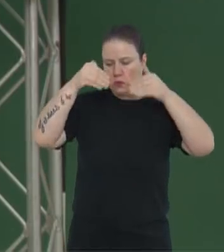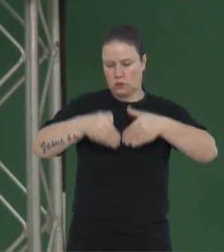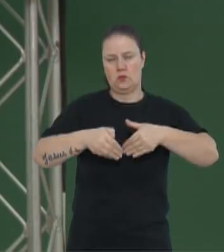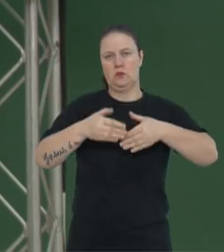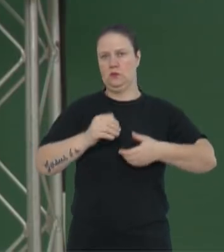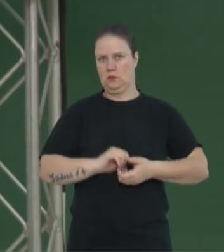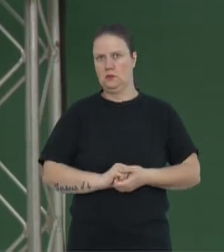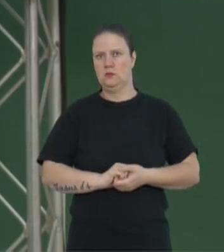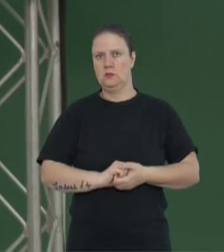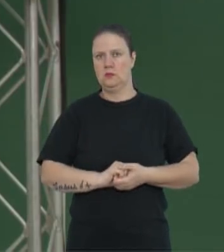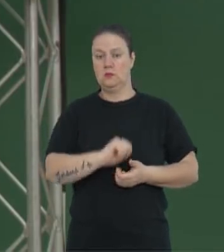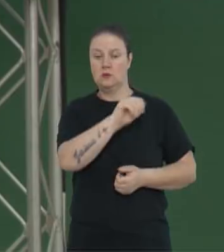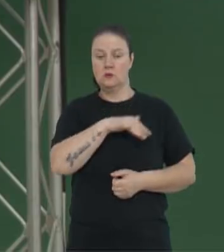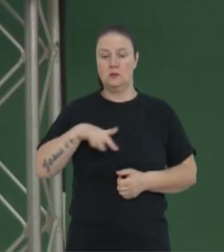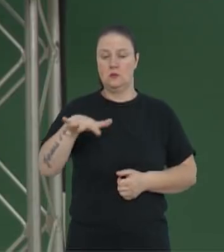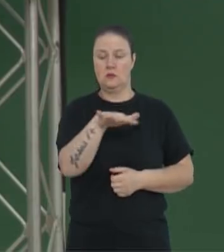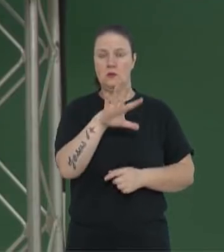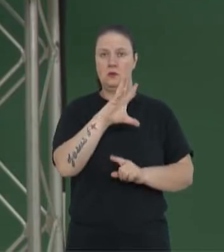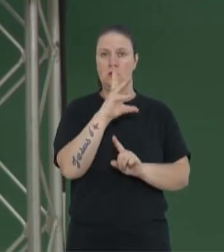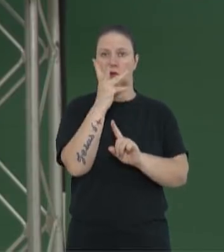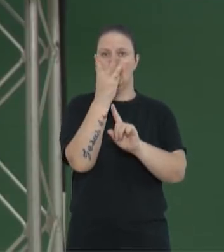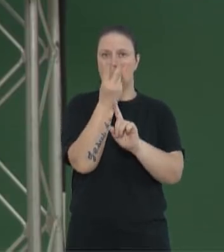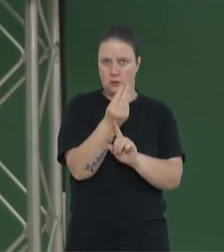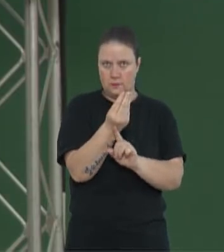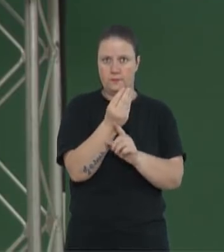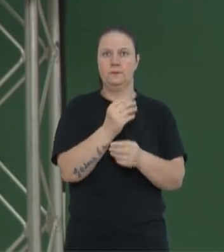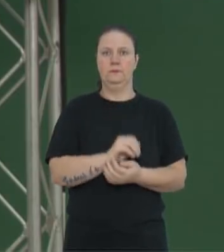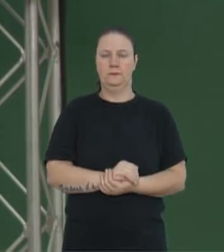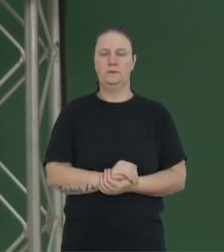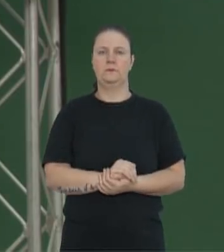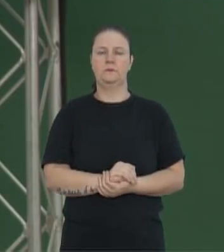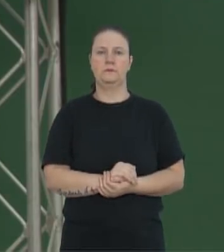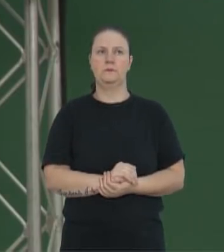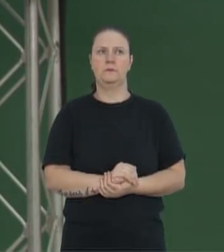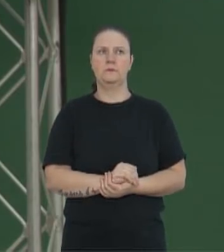bastante presente nos movimentos modernos.